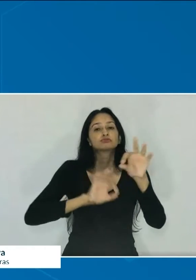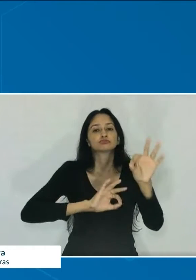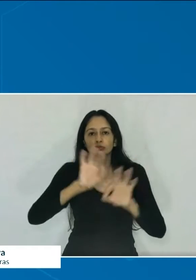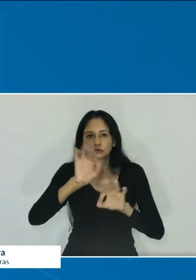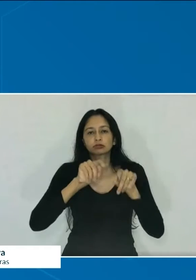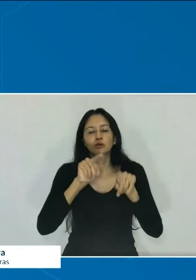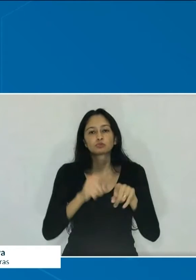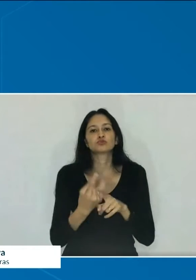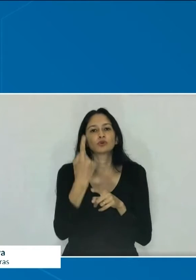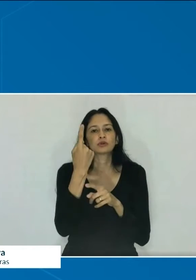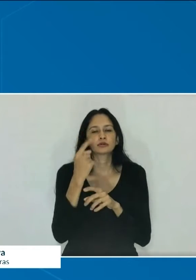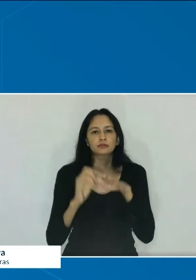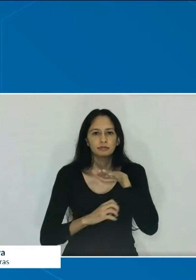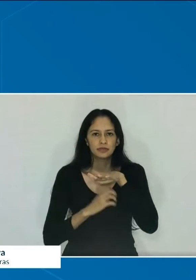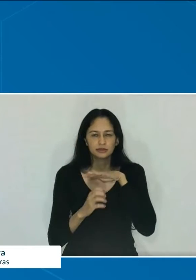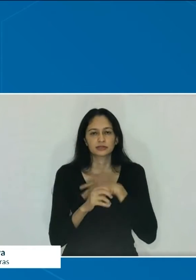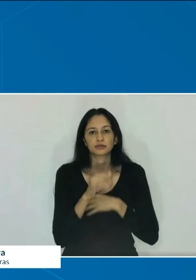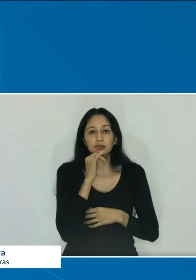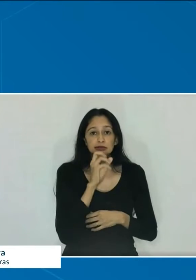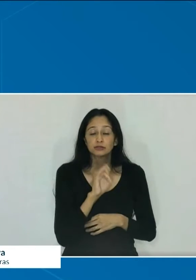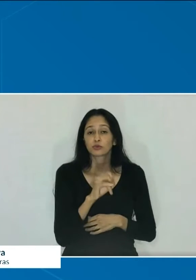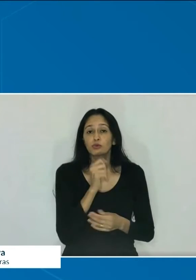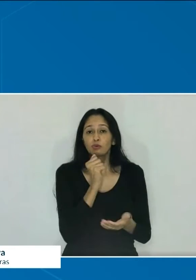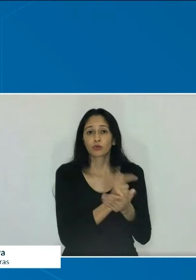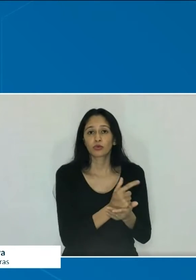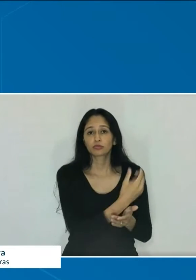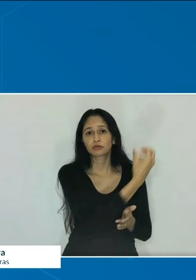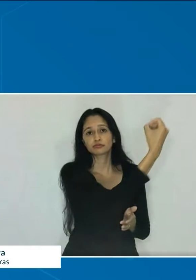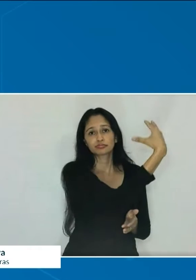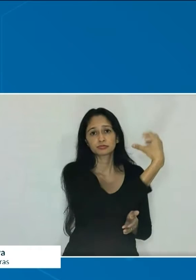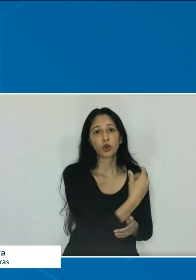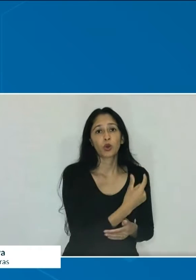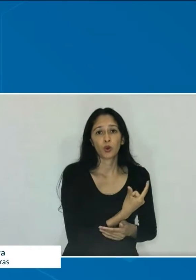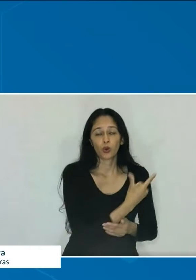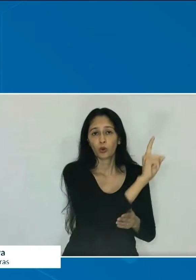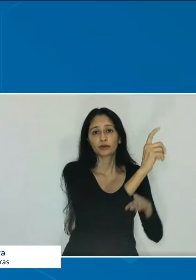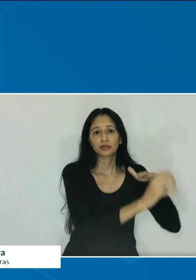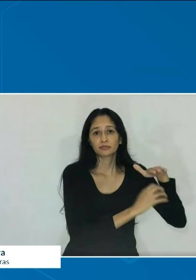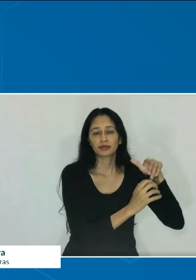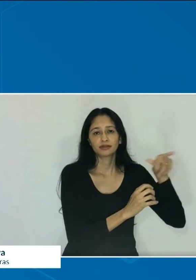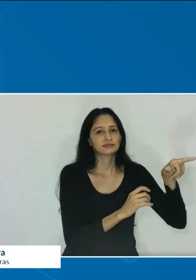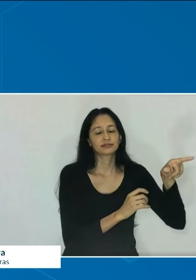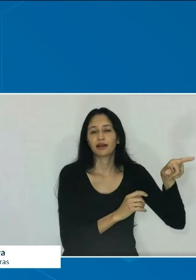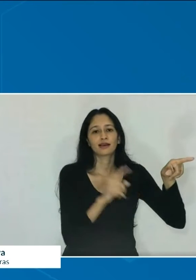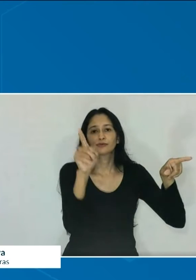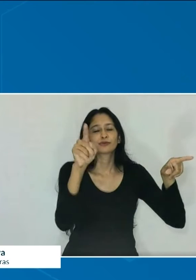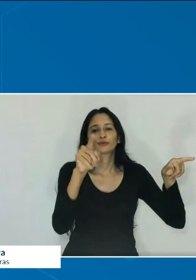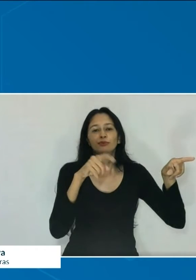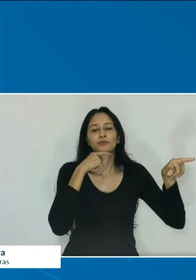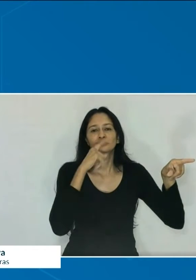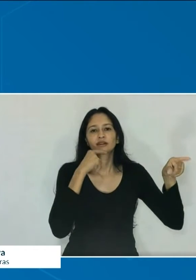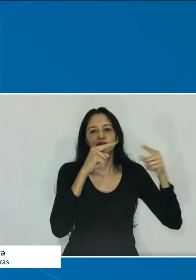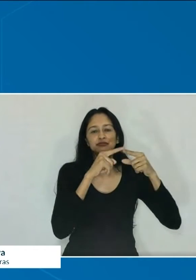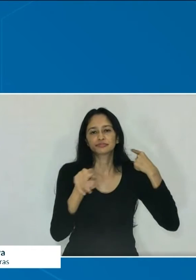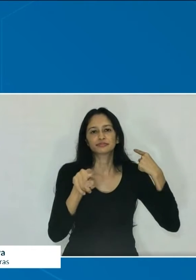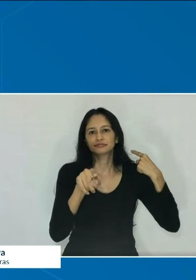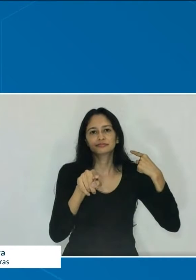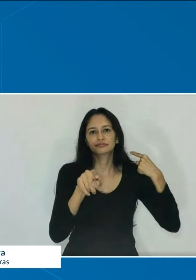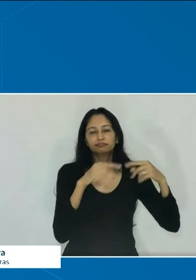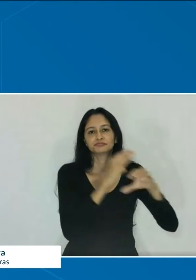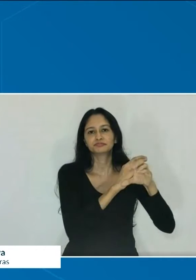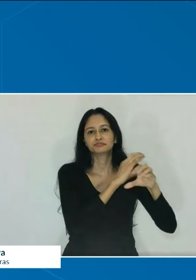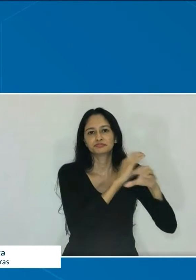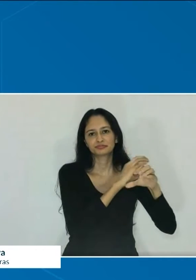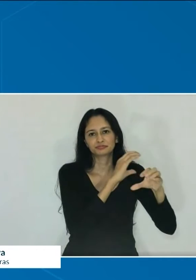quando eu ia comprar um semáforo de outra empresa, o outro semáforo não conseguia conversar com o semáforo que eu já existia. Então, eu tive